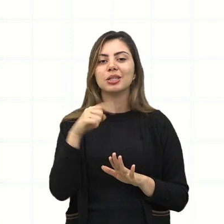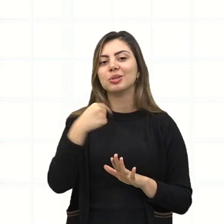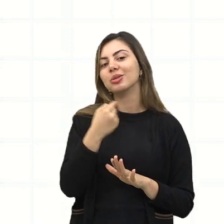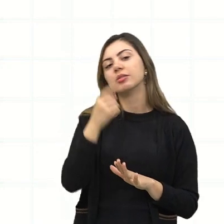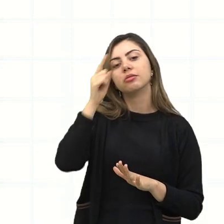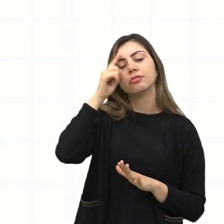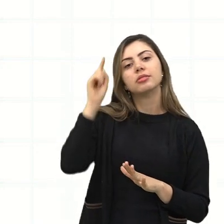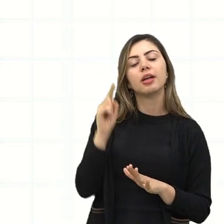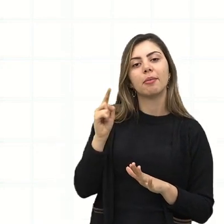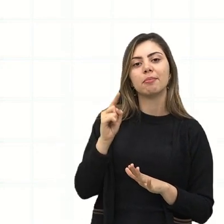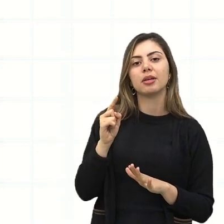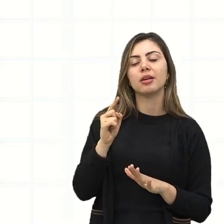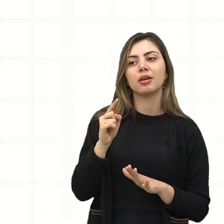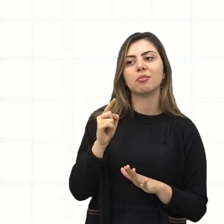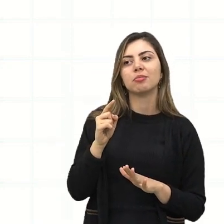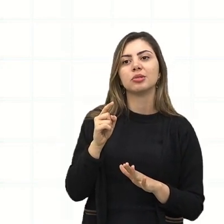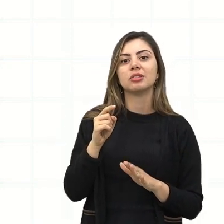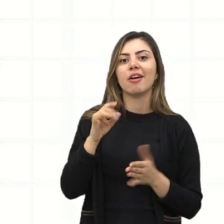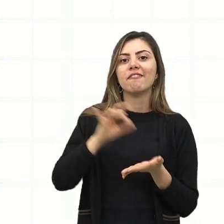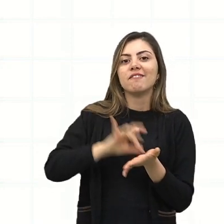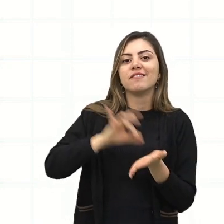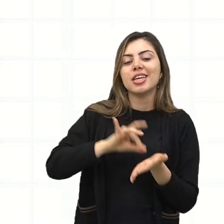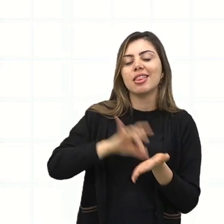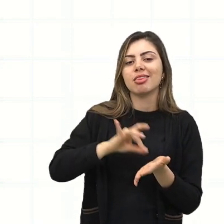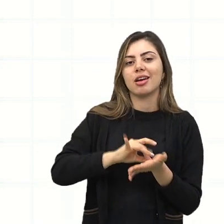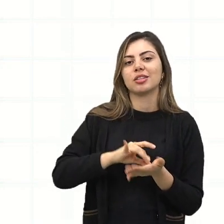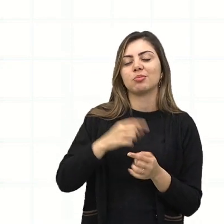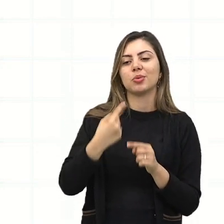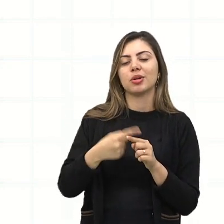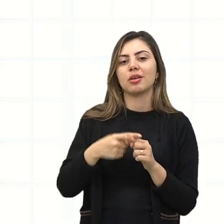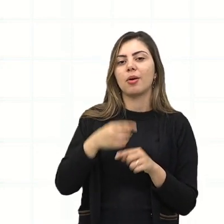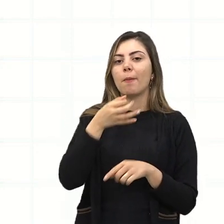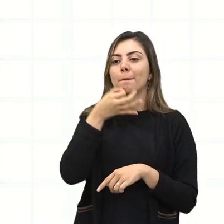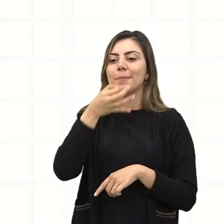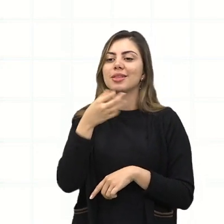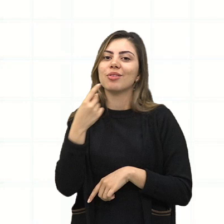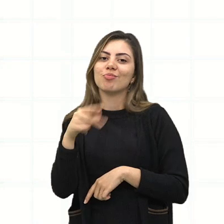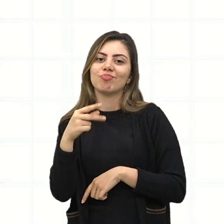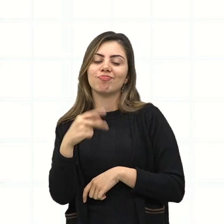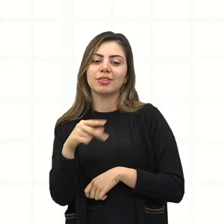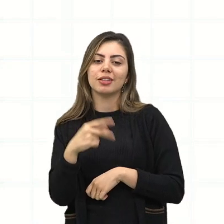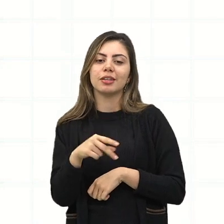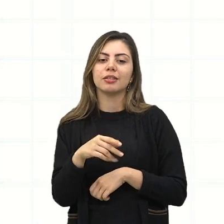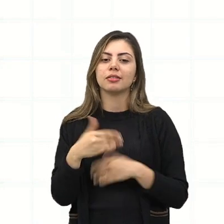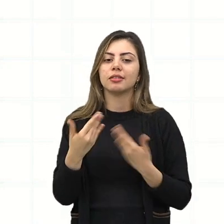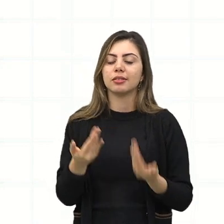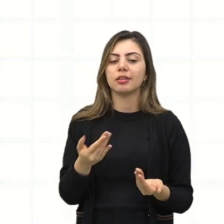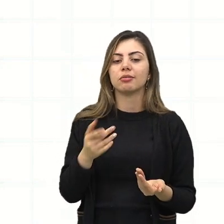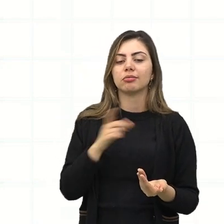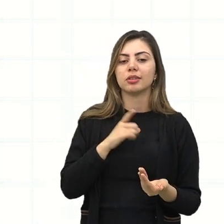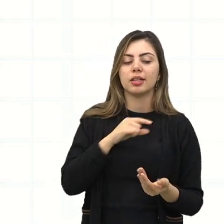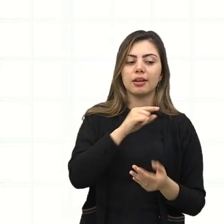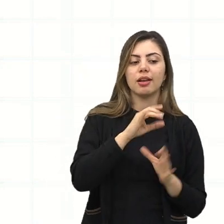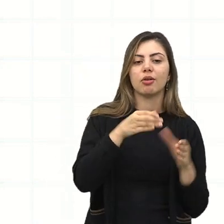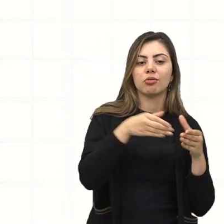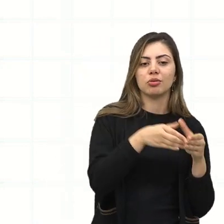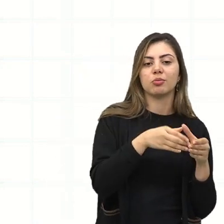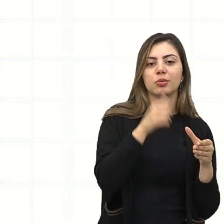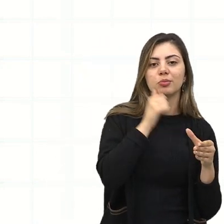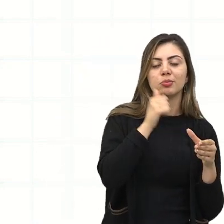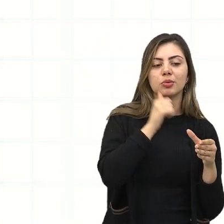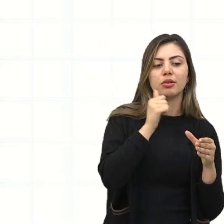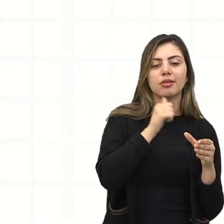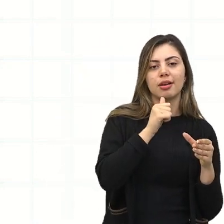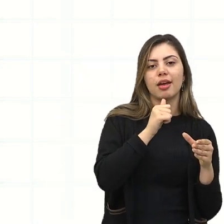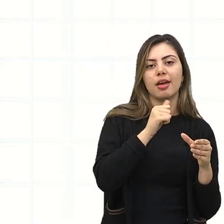vista, obviamente, bastante eurocêntrico, bastante direcionado. Tanto que ele ele chama essas guerreiras de Amazonas baseado nas